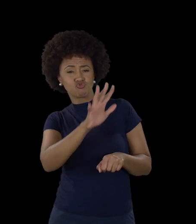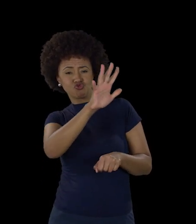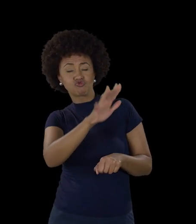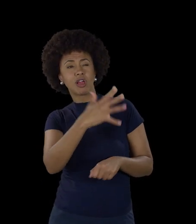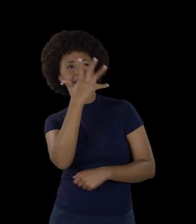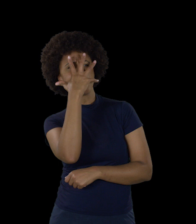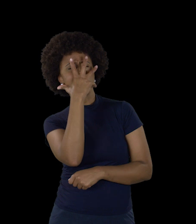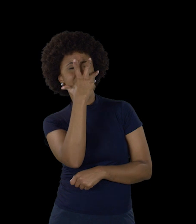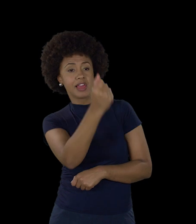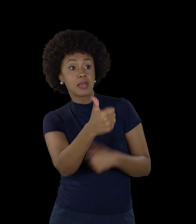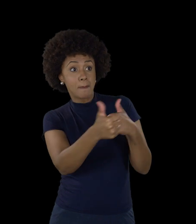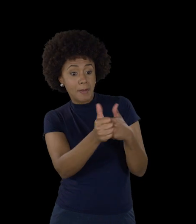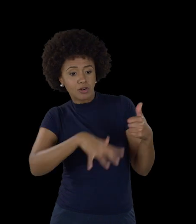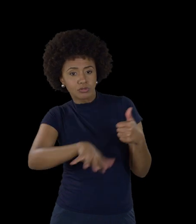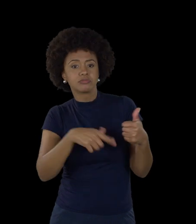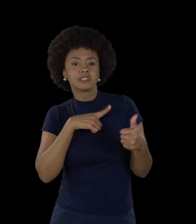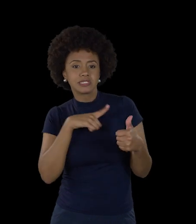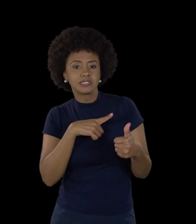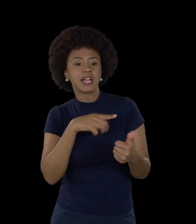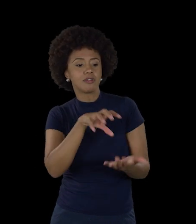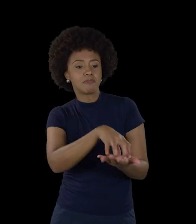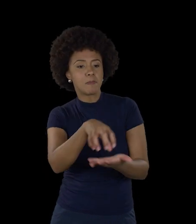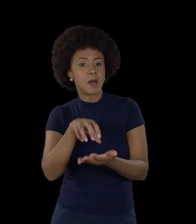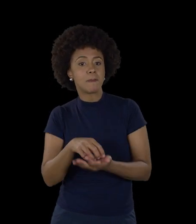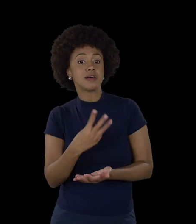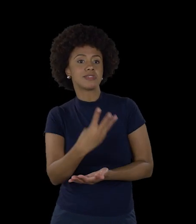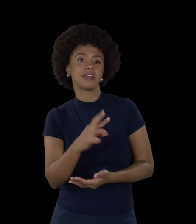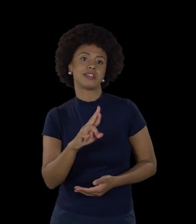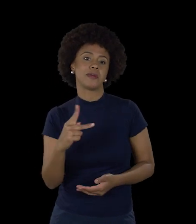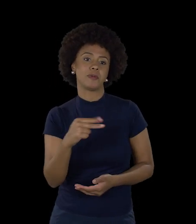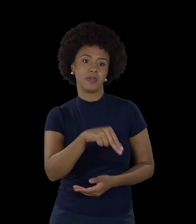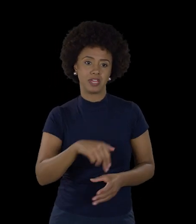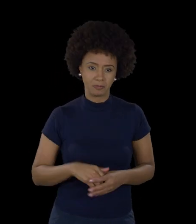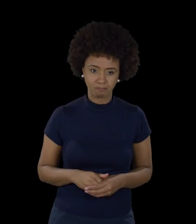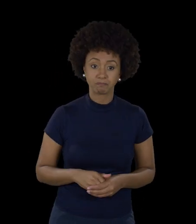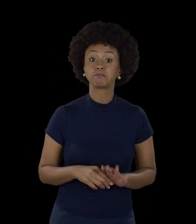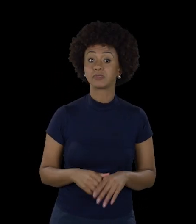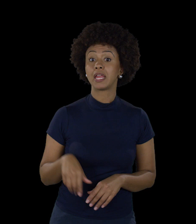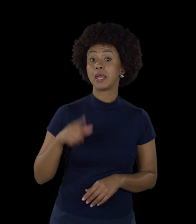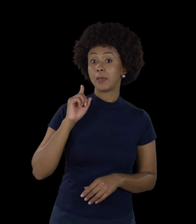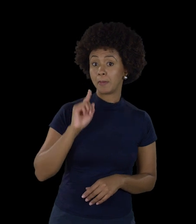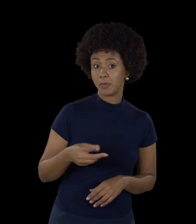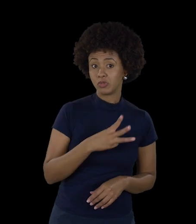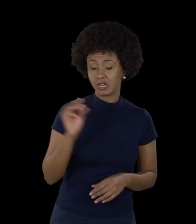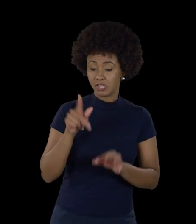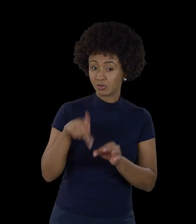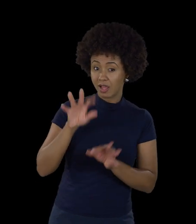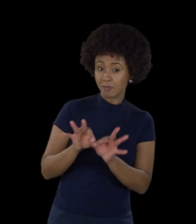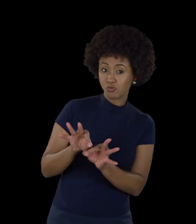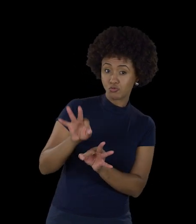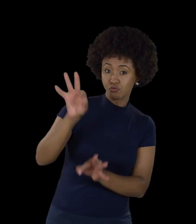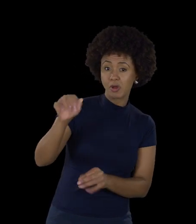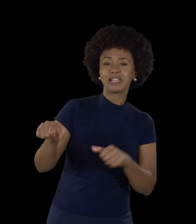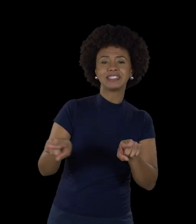mais encantadora. Bem próximo temos 3 RPPNs que compartilham essa região. A